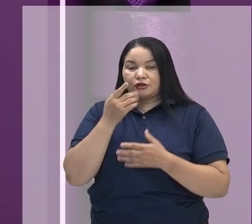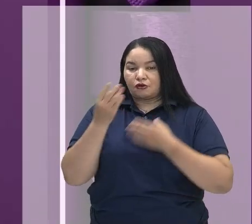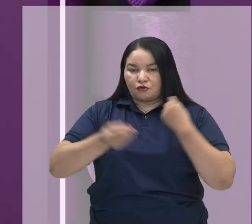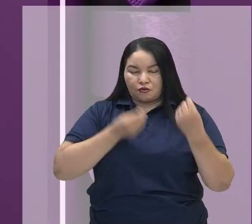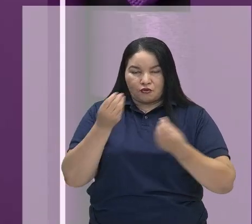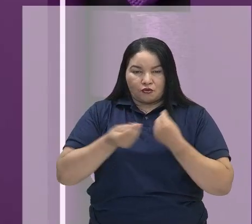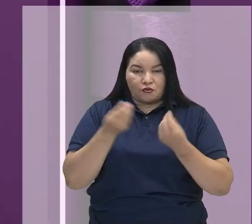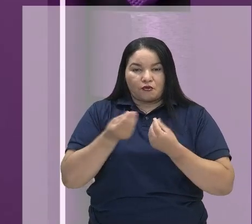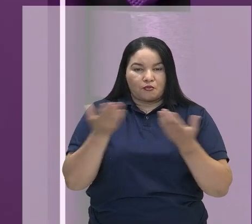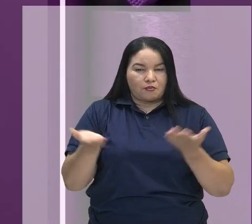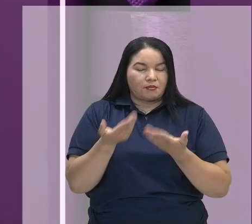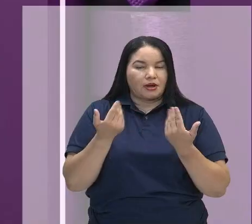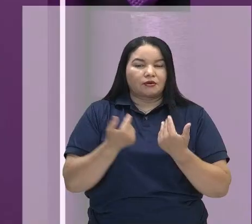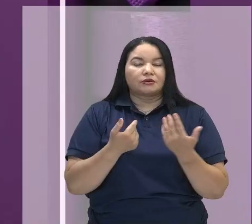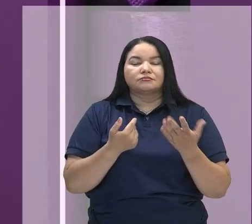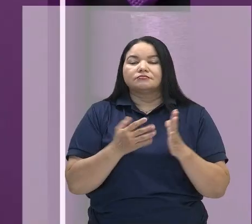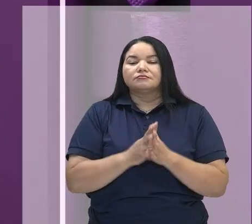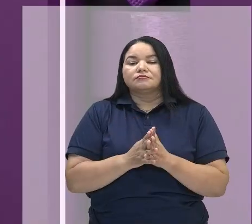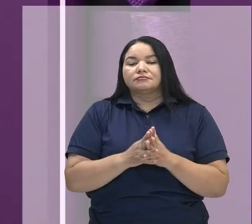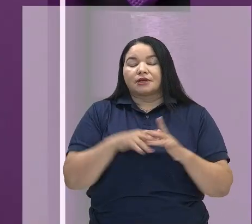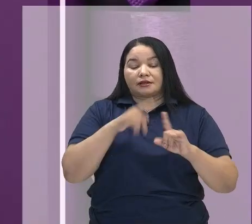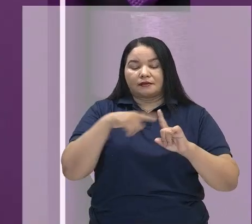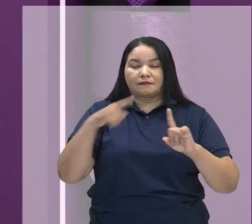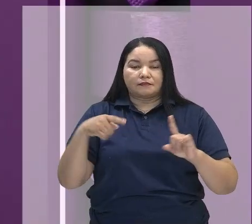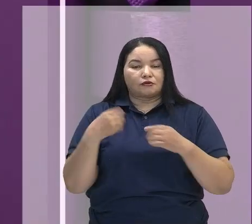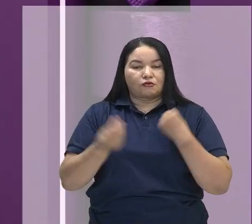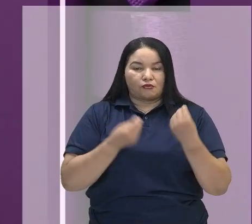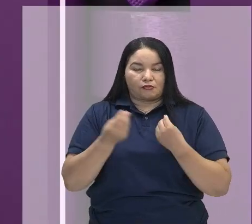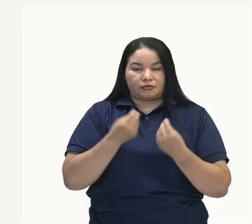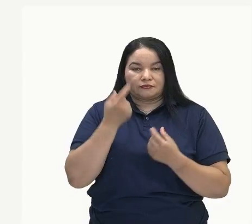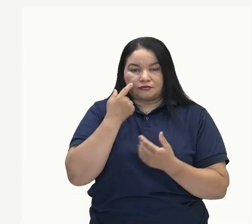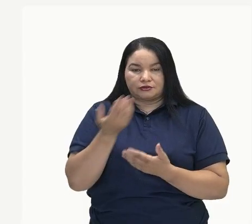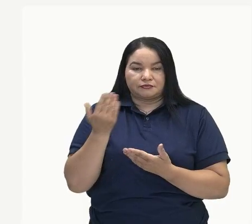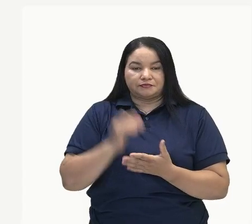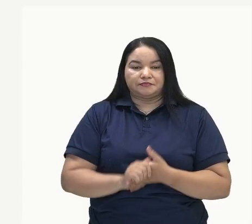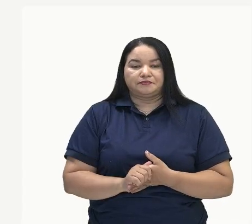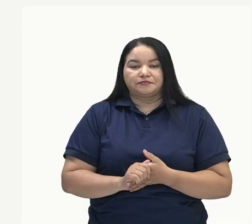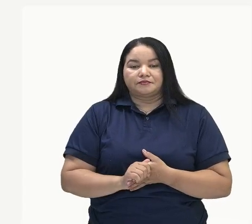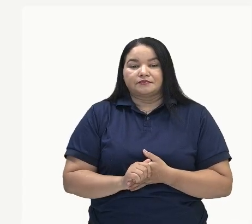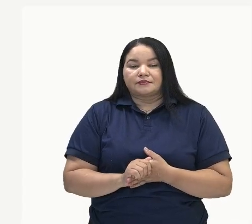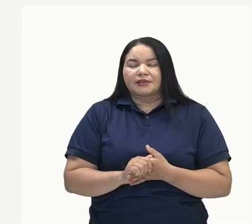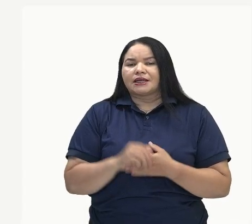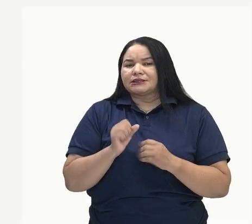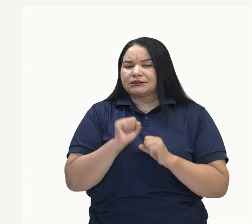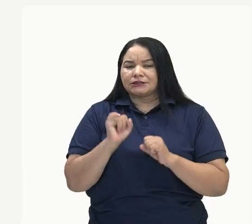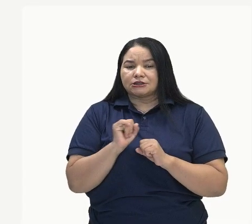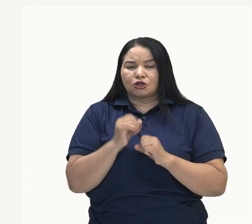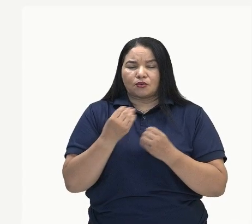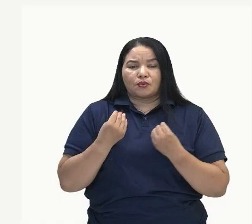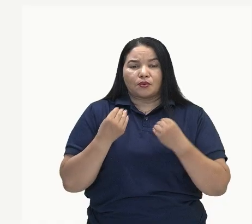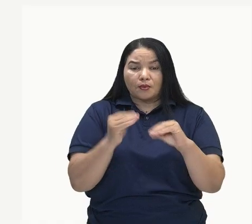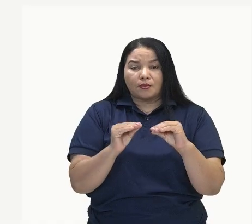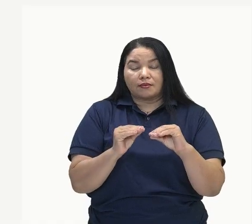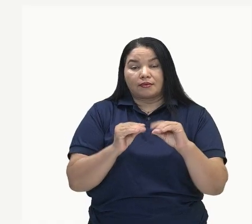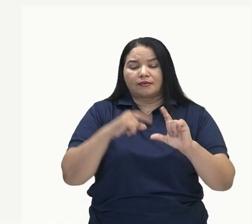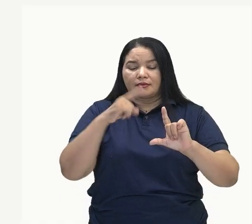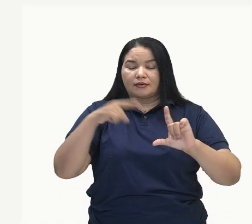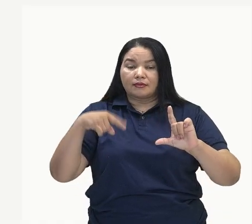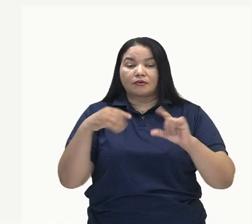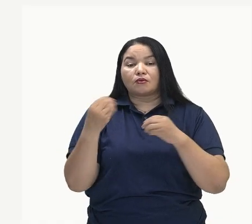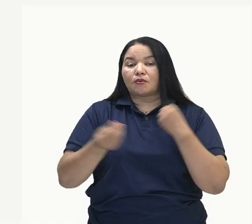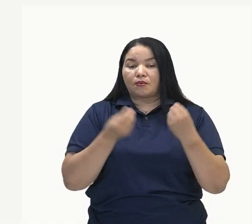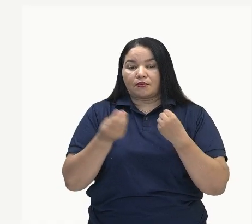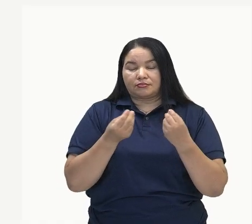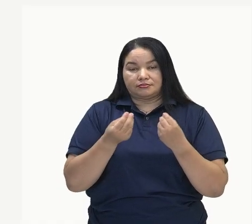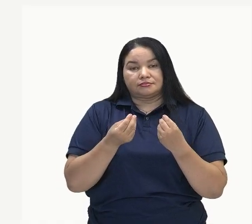ficaria, então, o gráfico de linhas com essa tabela. Vamos voltar à tabela? Então, o que a gente colocaria no gráfico? Nós colocaríamos, então,